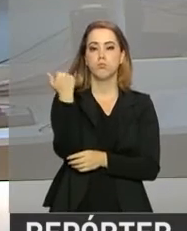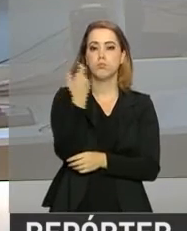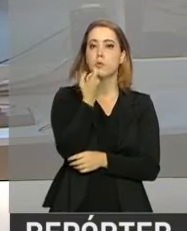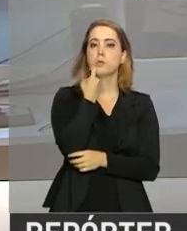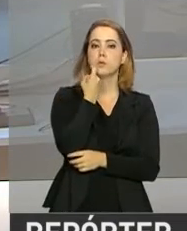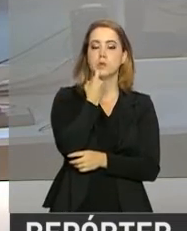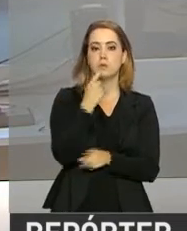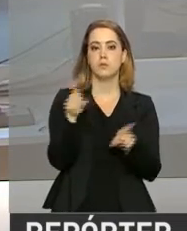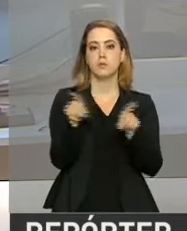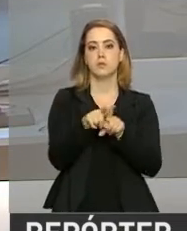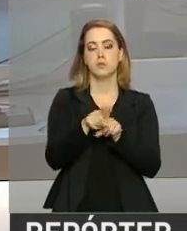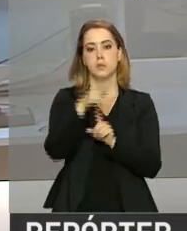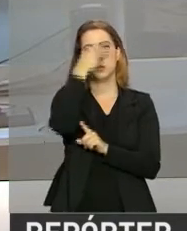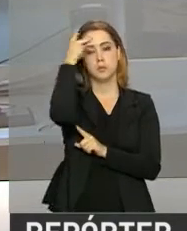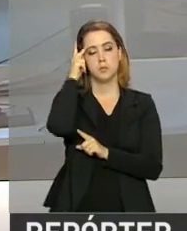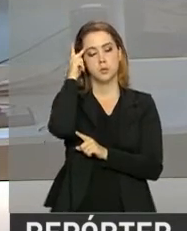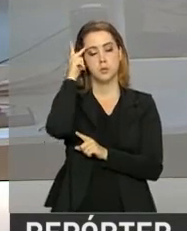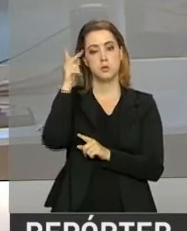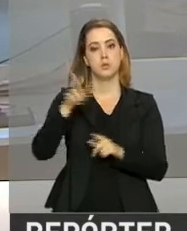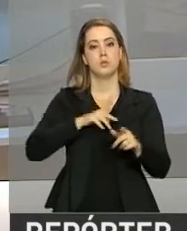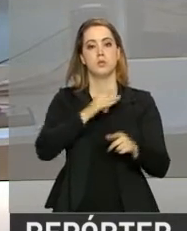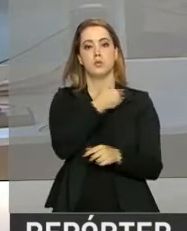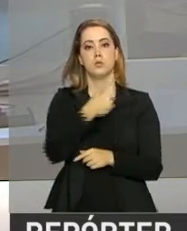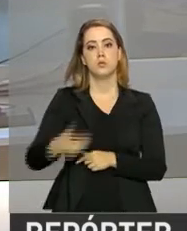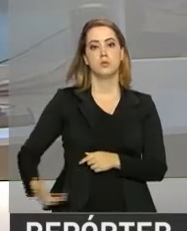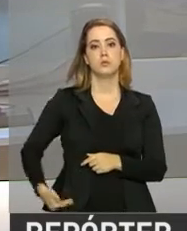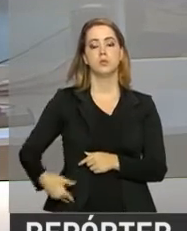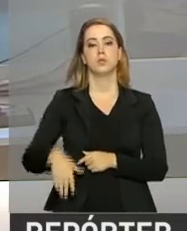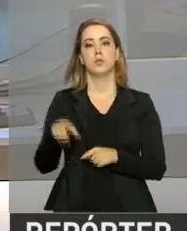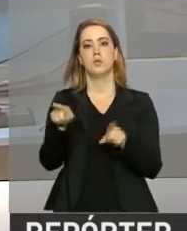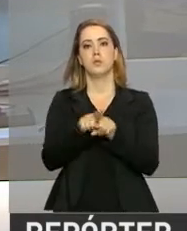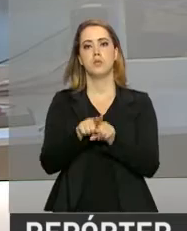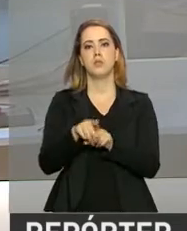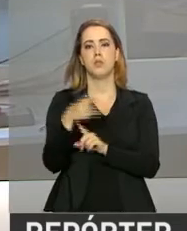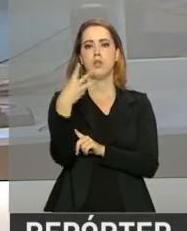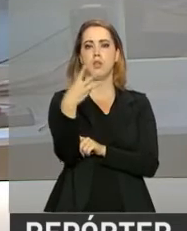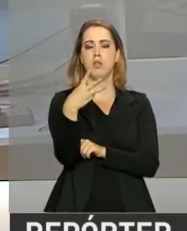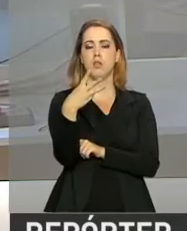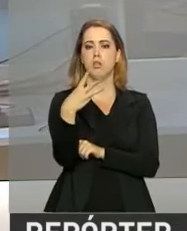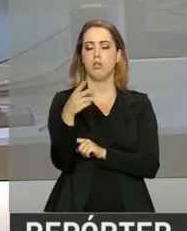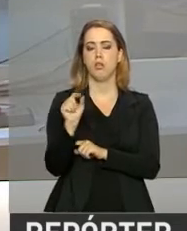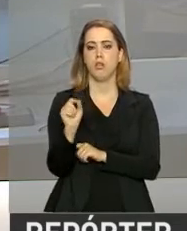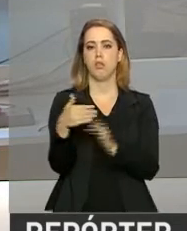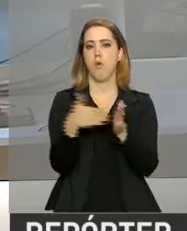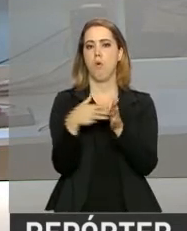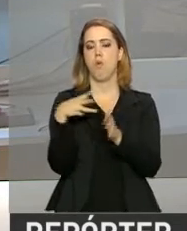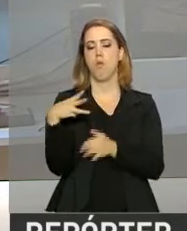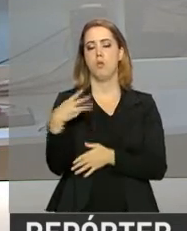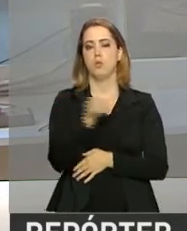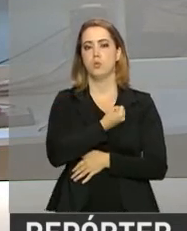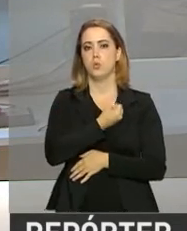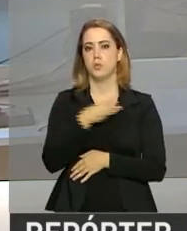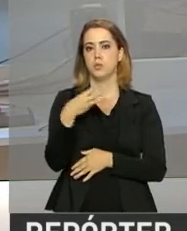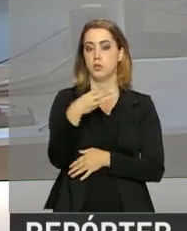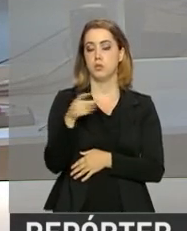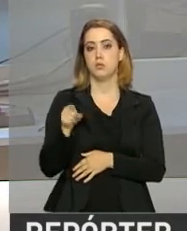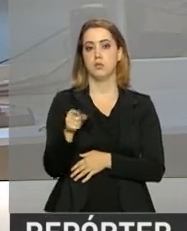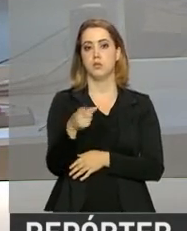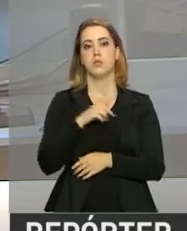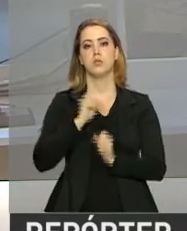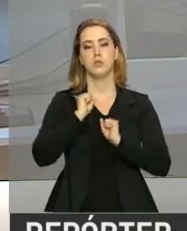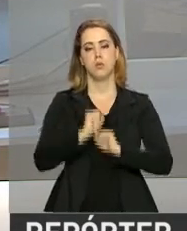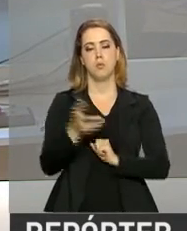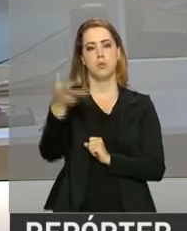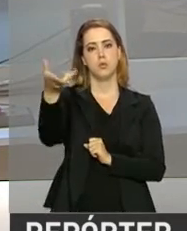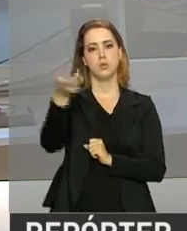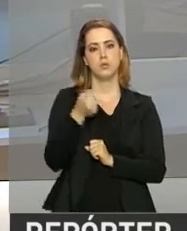podem receber os servidores públicos com inscrição final 3 o abono salarial está disponível para saque até 30 de junho do ano que